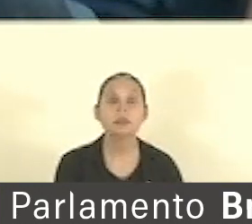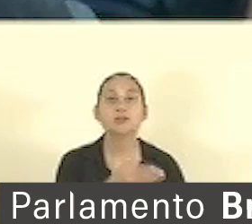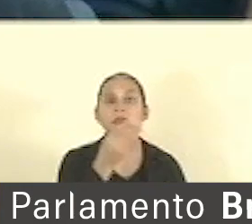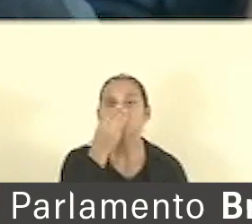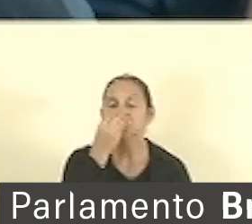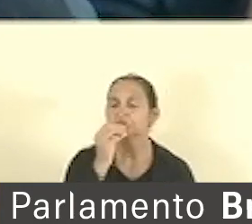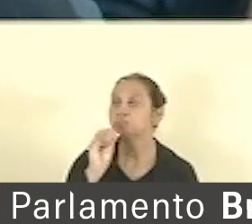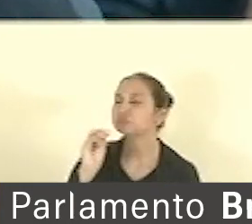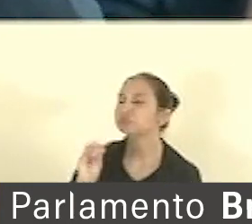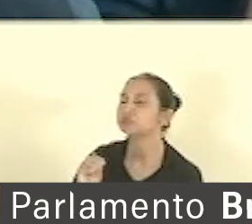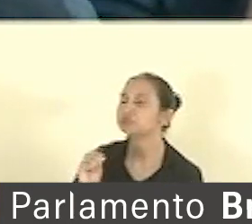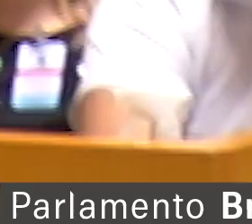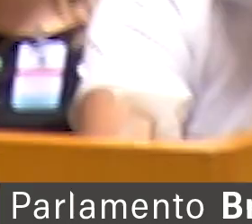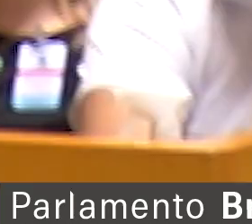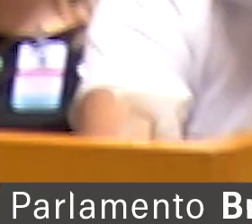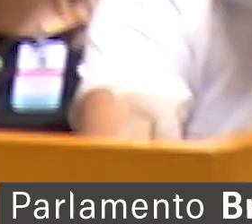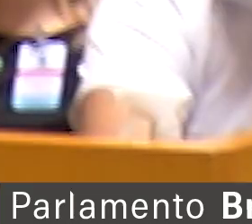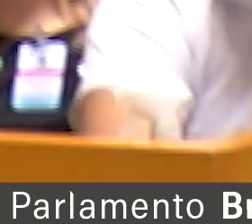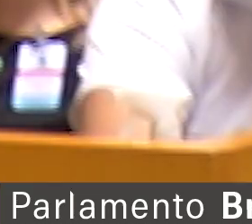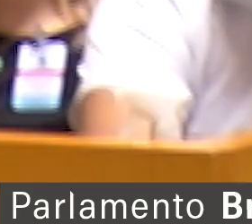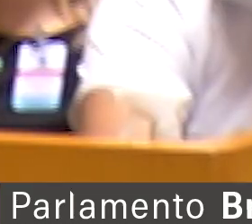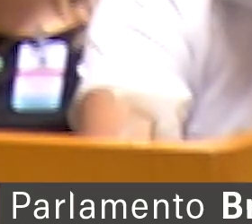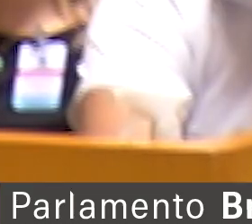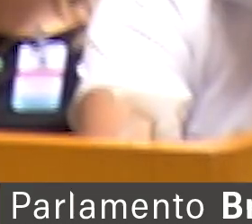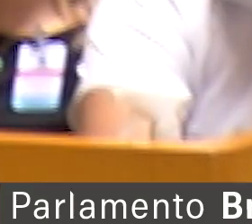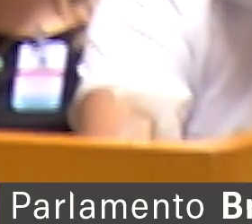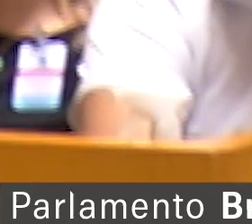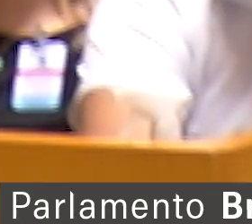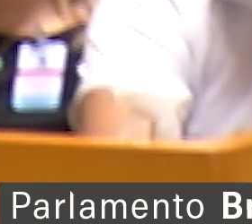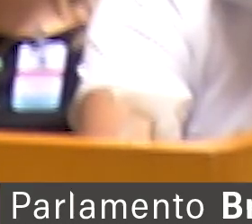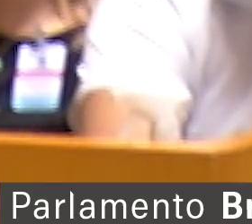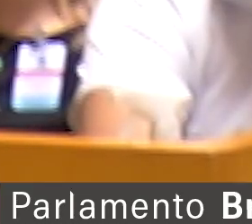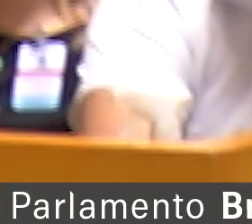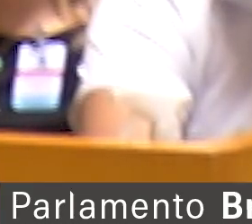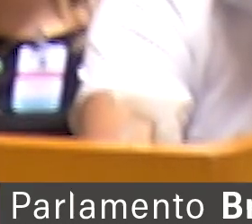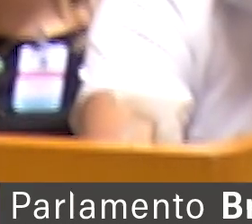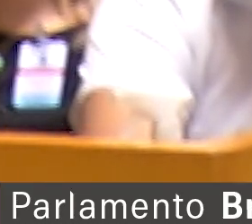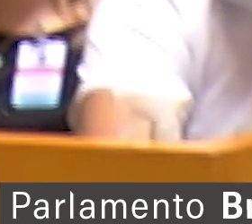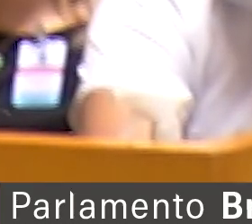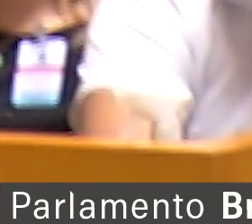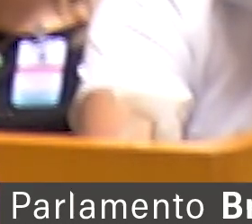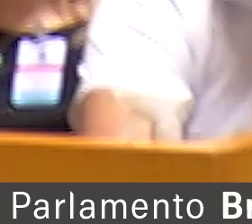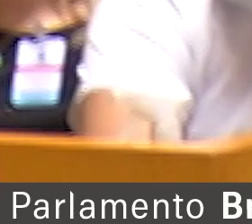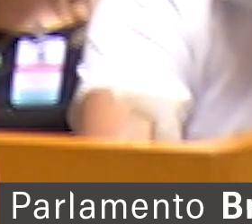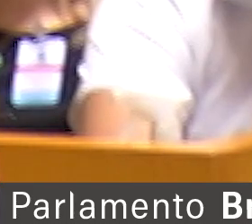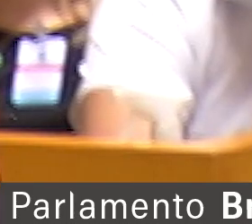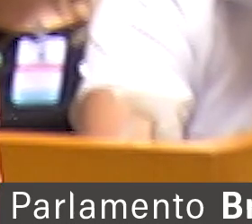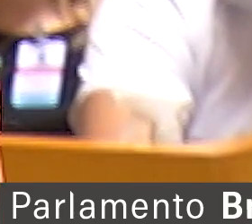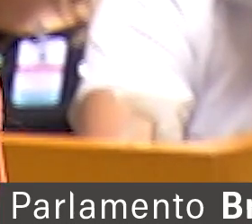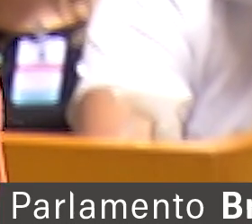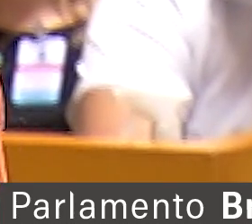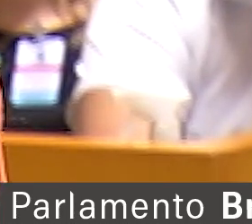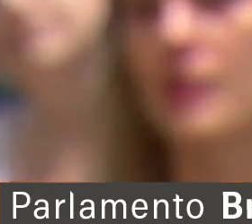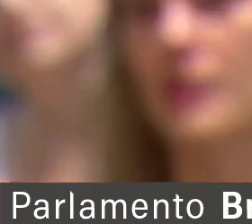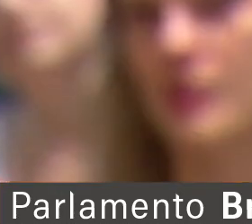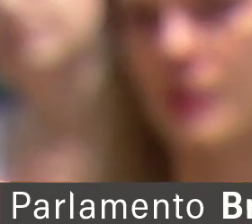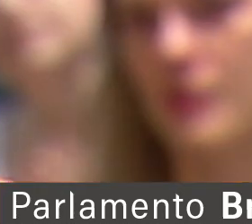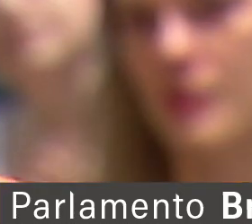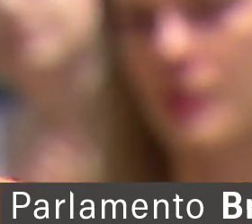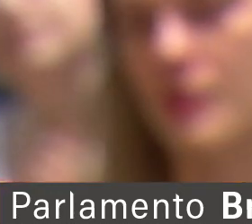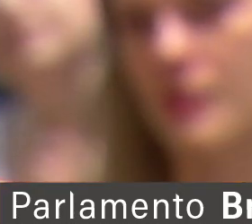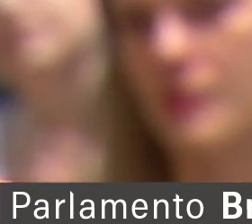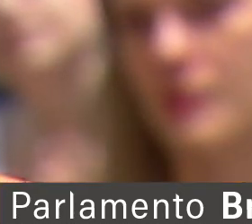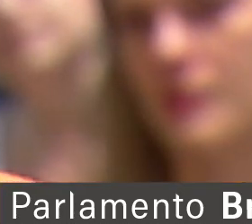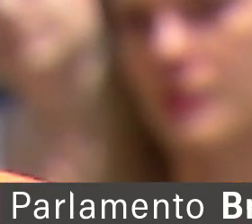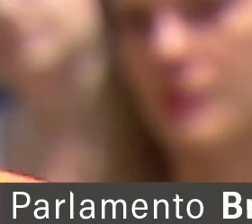teve nenhum apoio. Já o menino Miguel, de 11 anos, que além de superdotado, está no espectro autista, falou